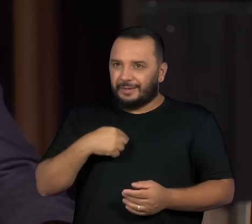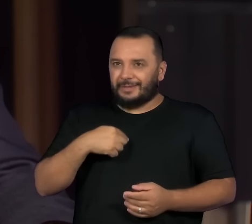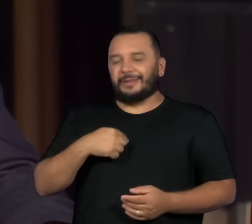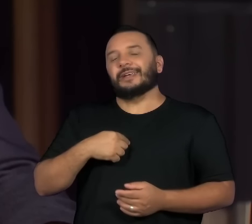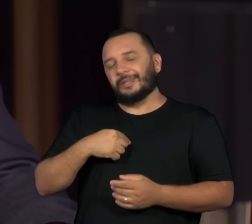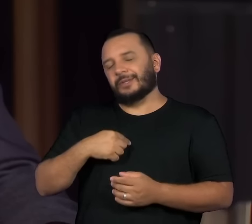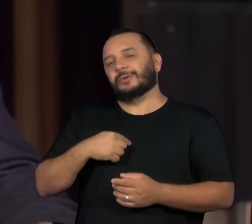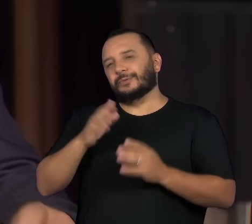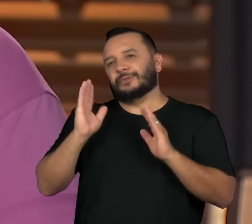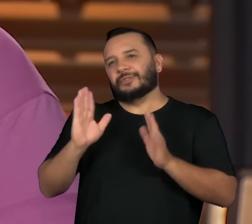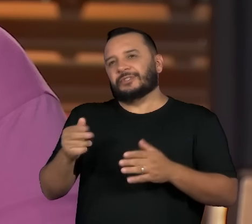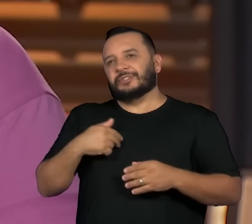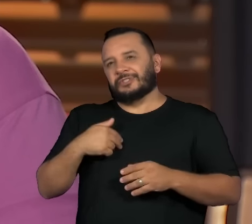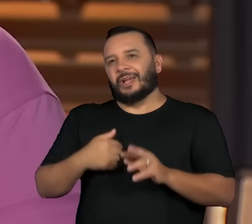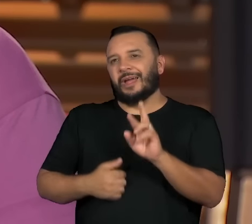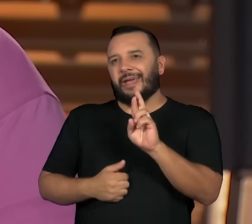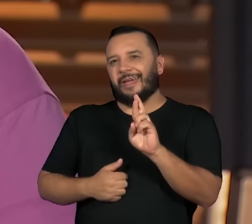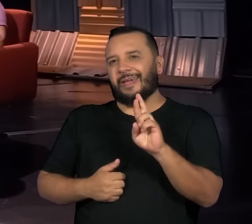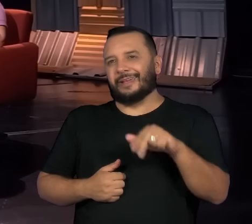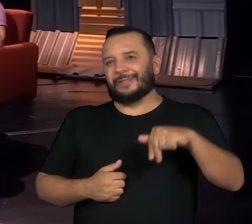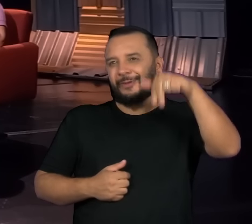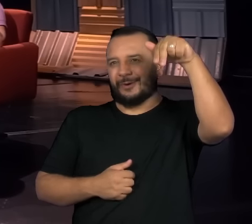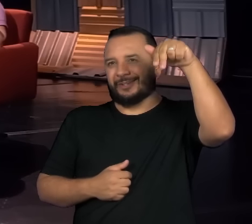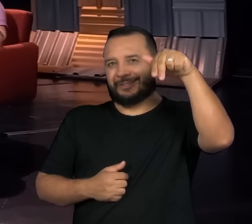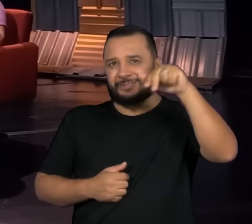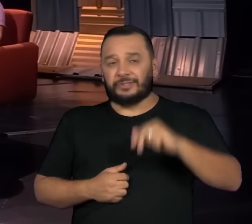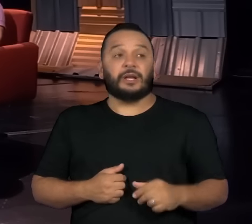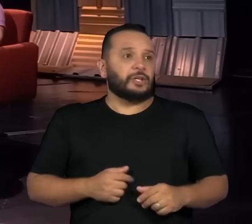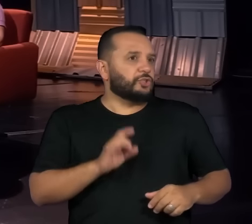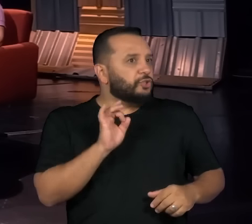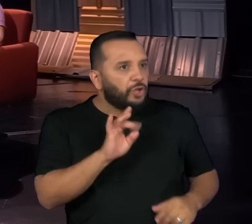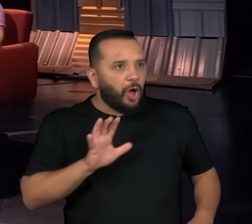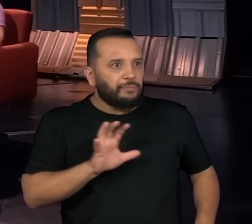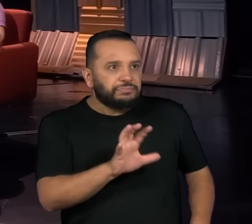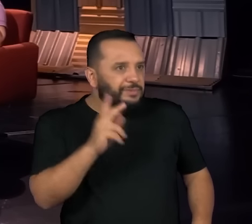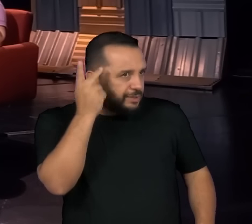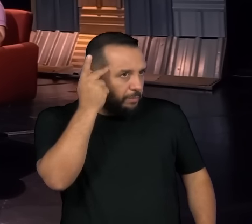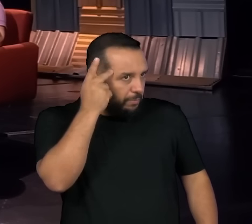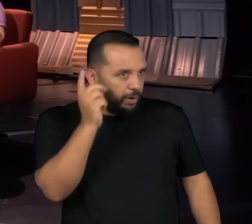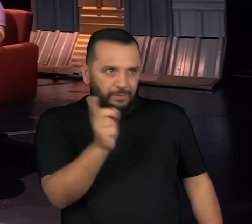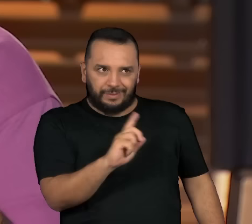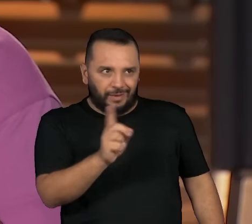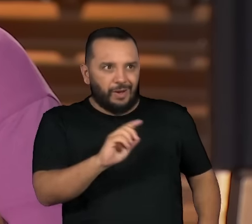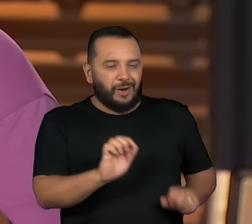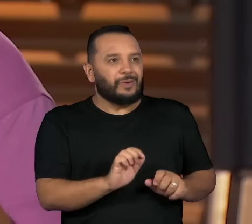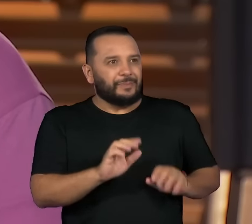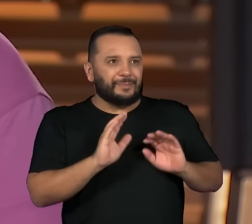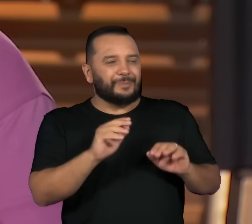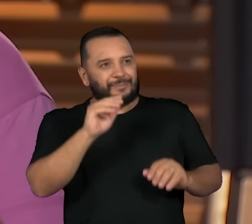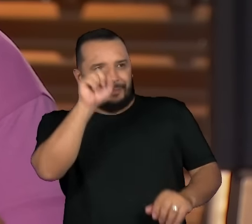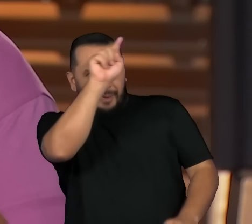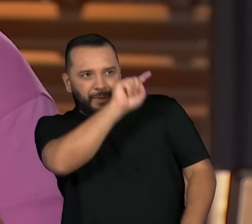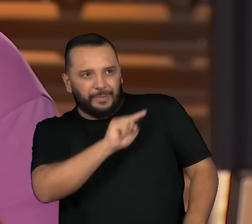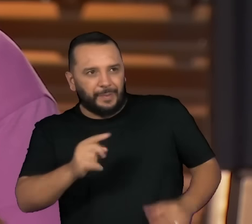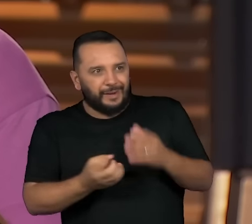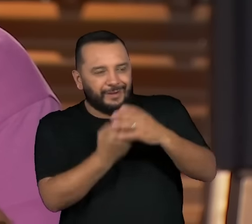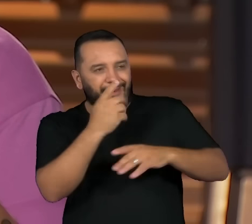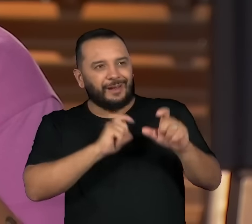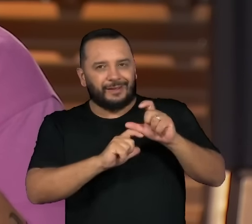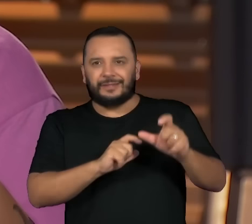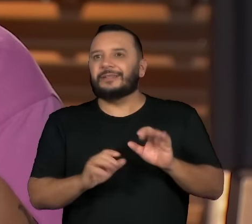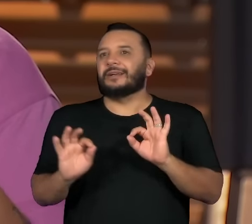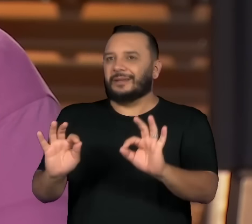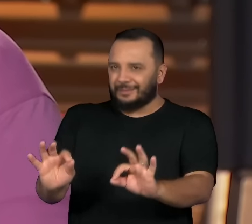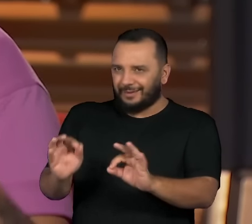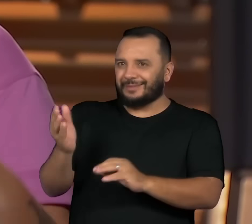Norte. Sim, claro. Então a gente descentralizou, né? Exato. Não ficou preso num eixo. Exatamente, não ficou mais tão preso no eixo.